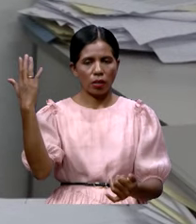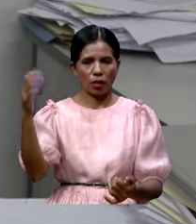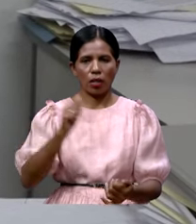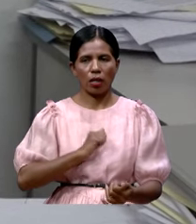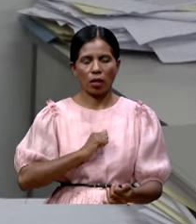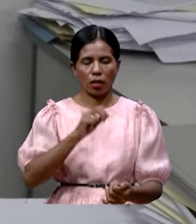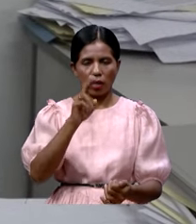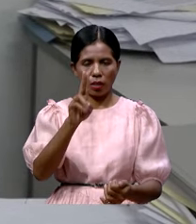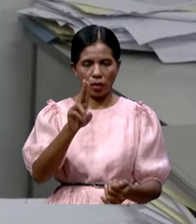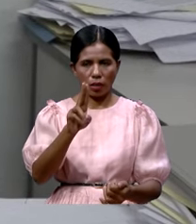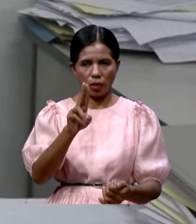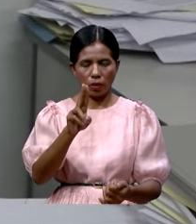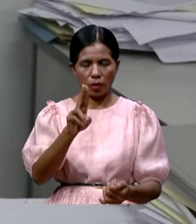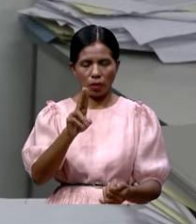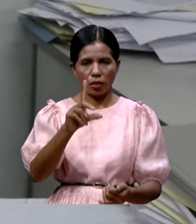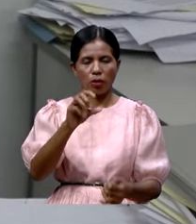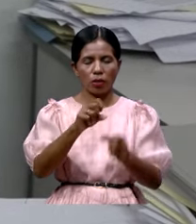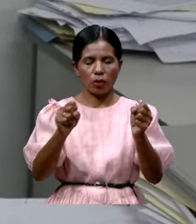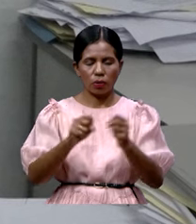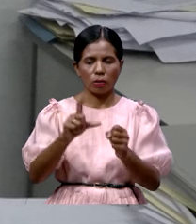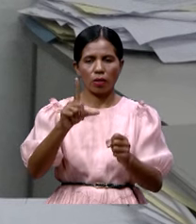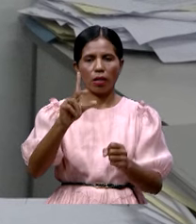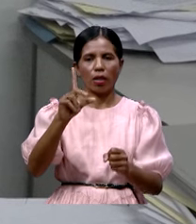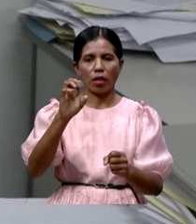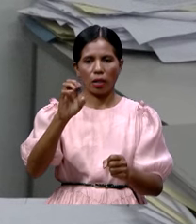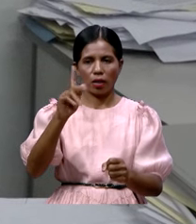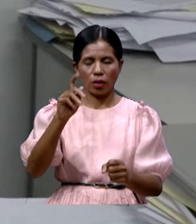a Suco Lequitura, no